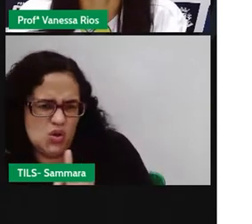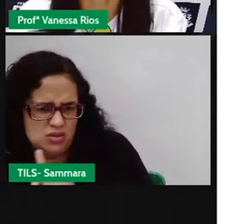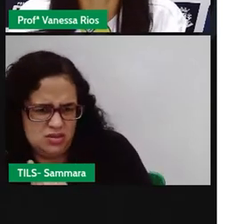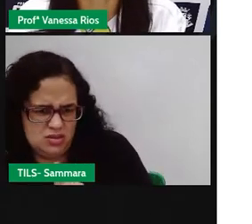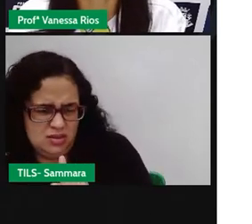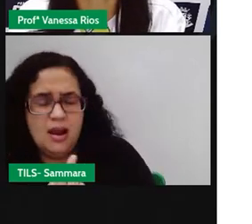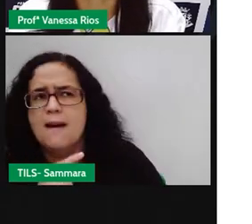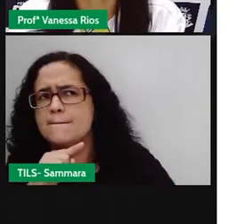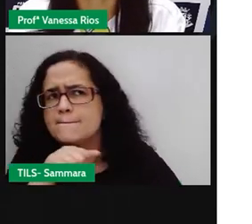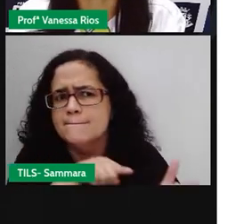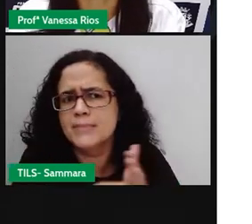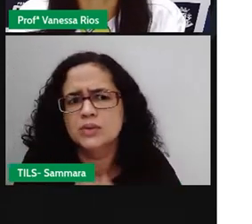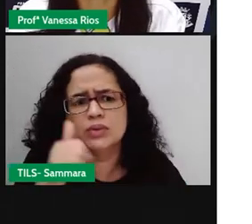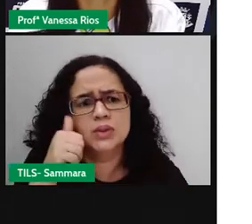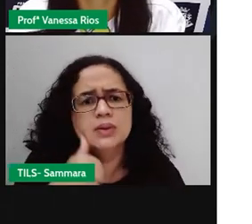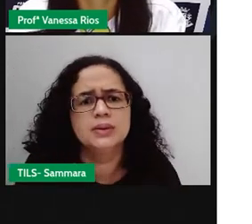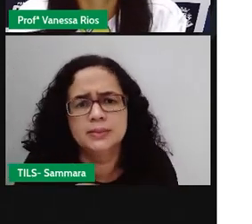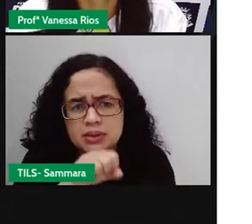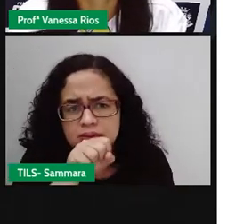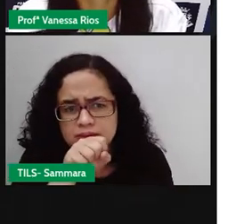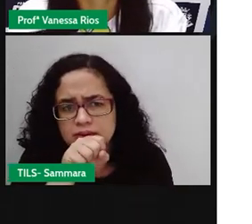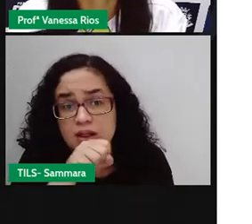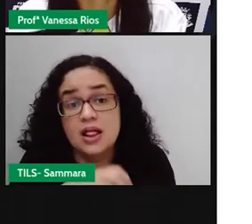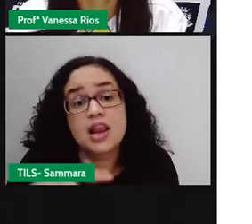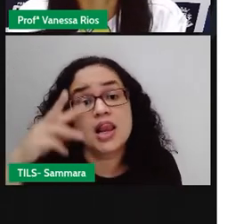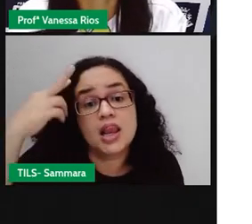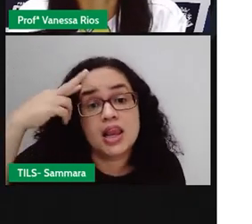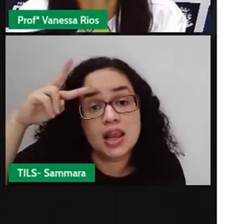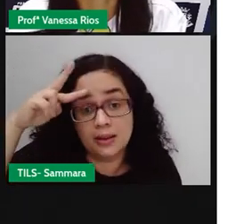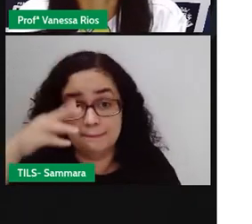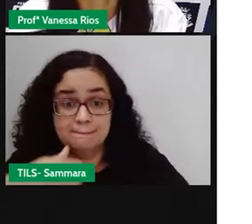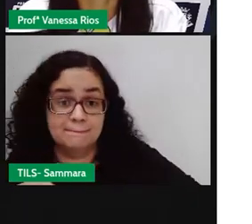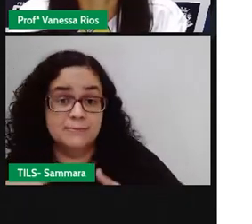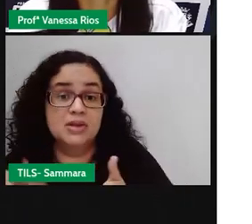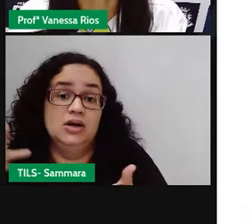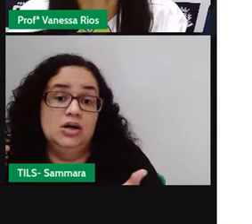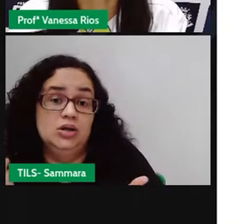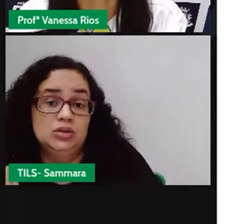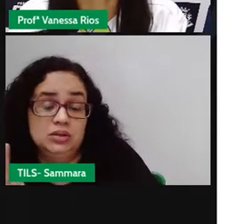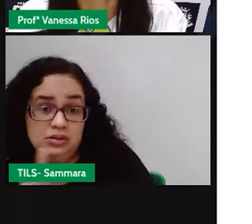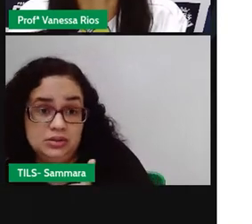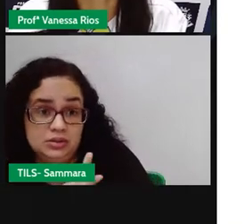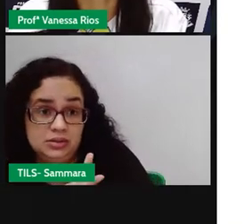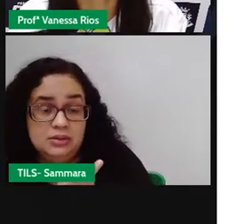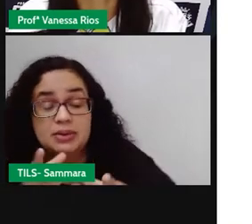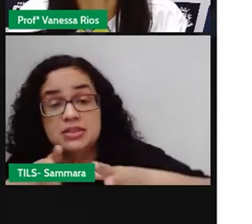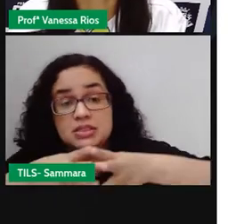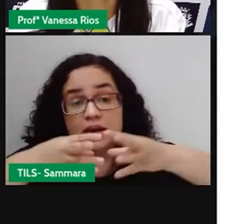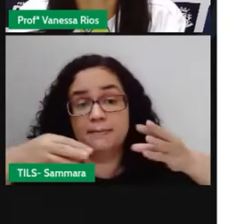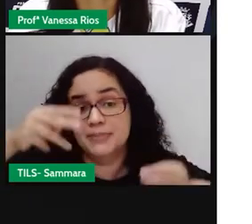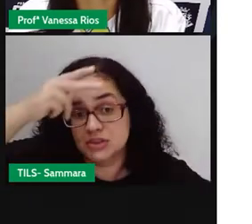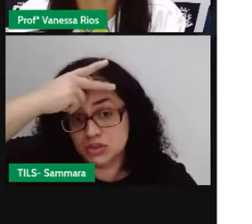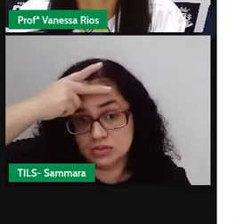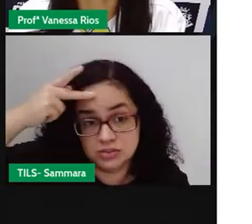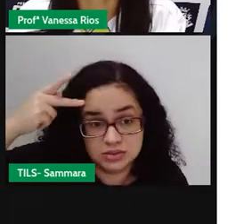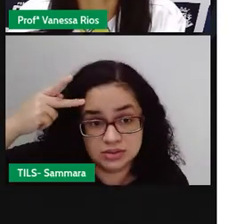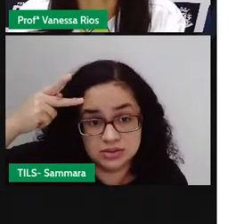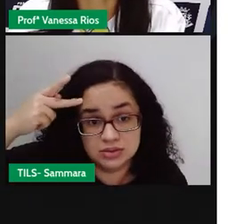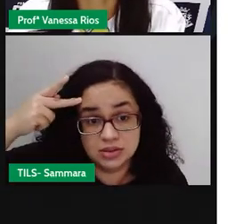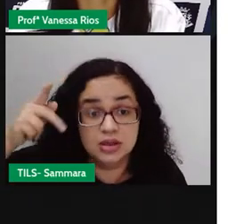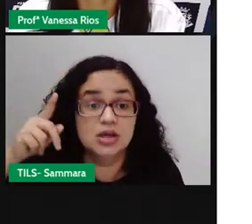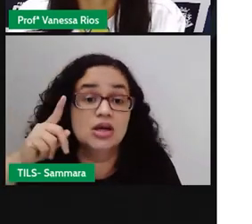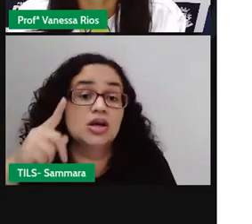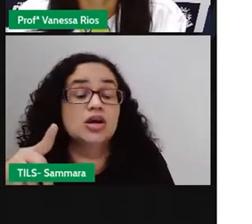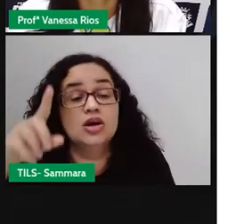"Sozinha?" perguntou a mãe e disse: "Lembre-se que neste caminho sempre acontece desaparecer